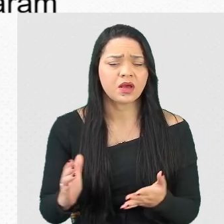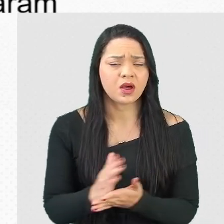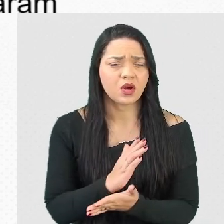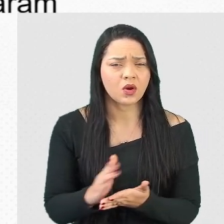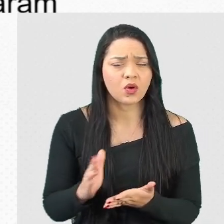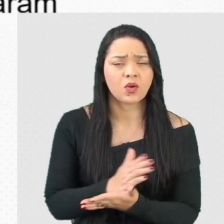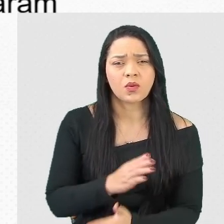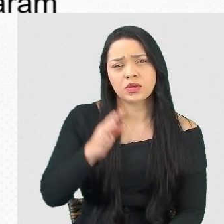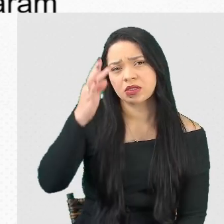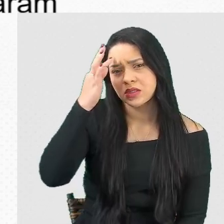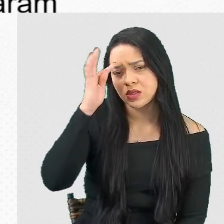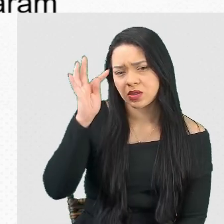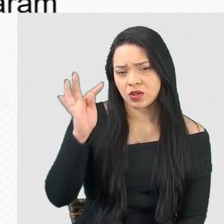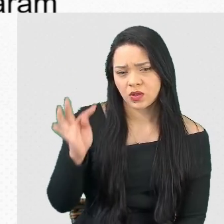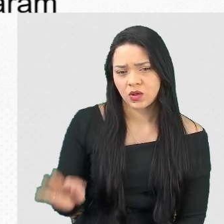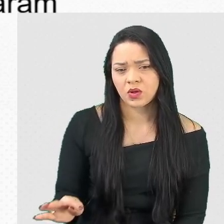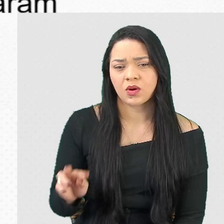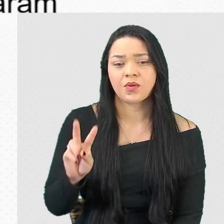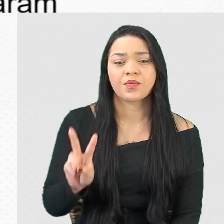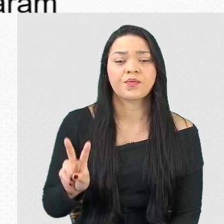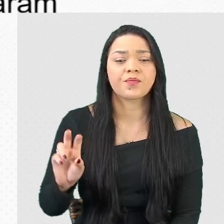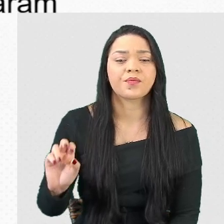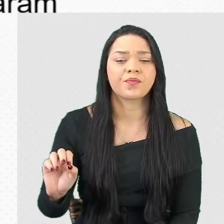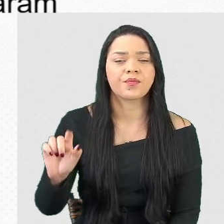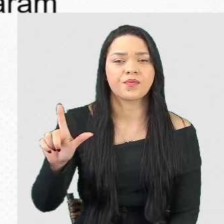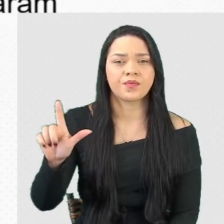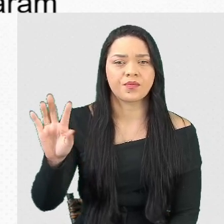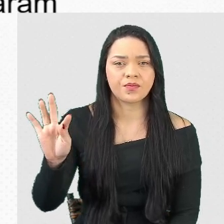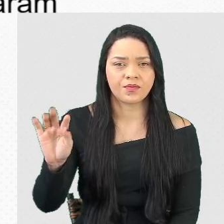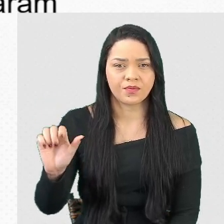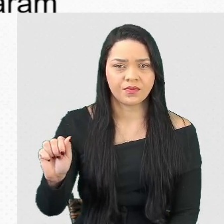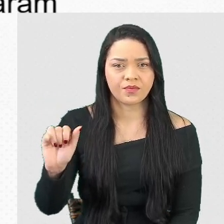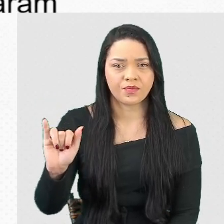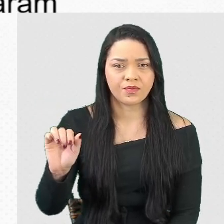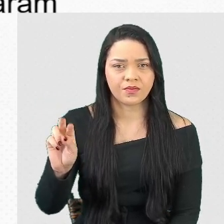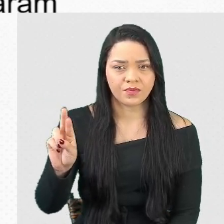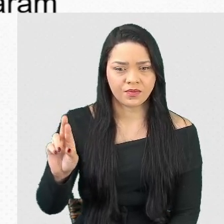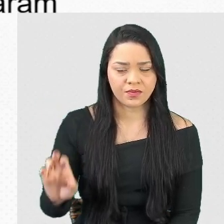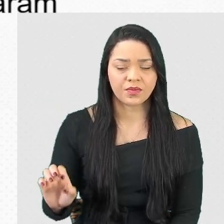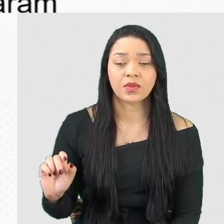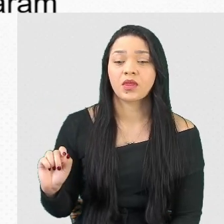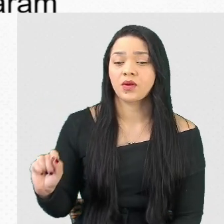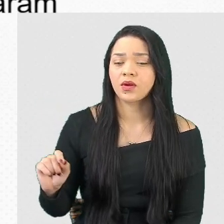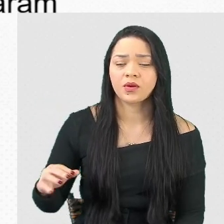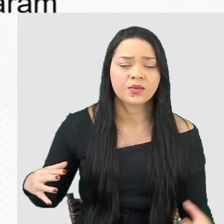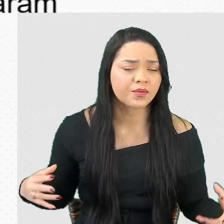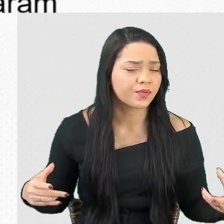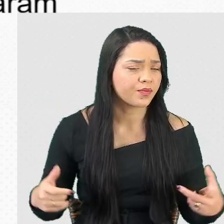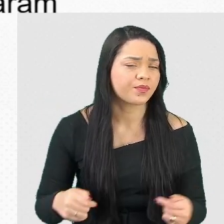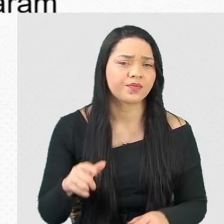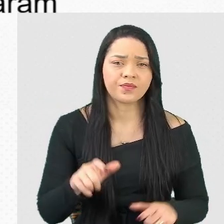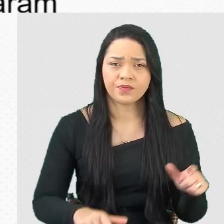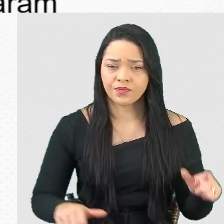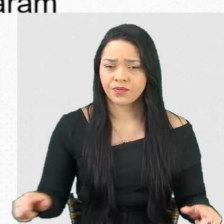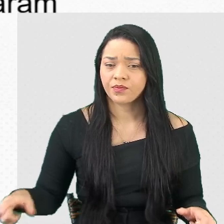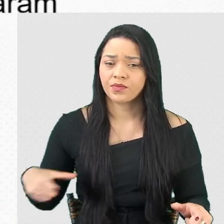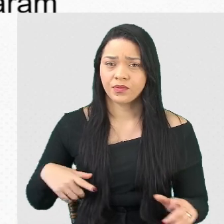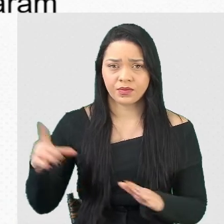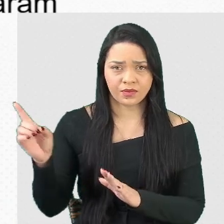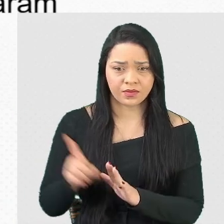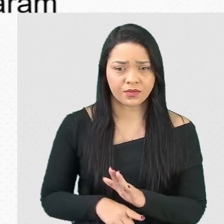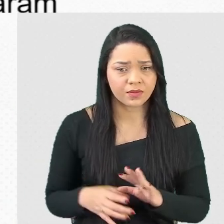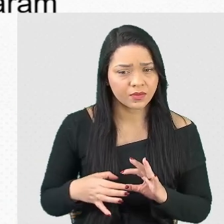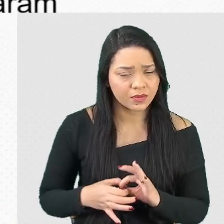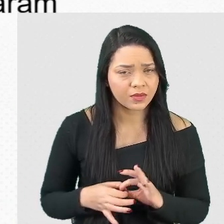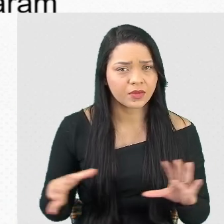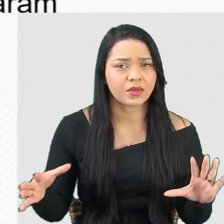teóricos, né, iluministas. Vamos começar aqui por Voltaire, que segundo ele, todos os homens têm o direito à liberdade,